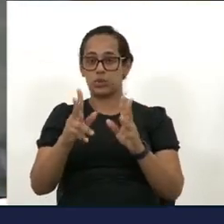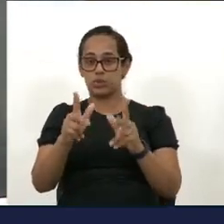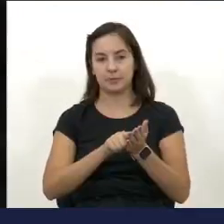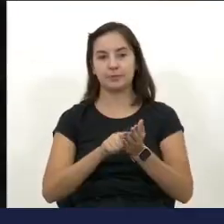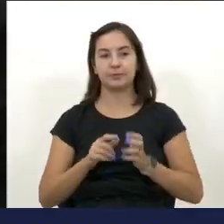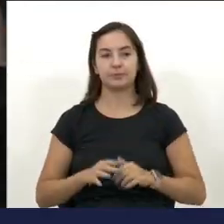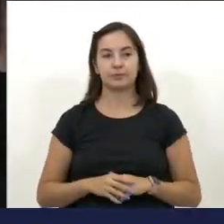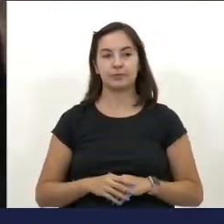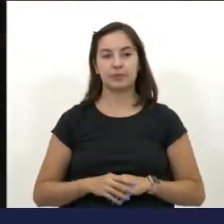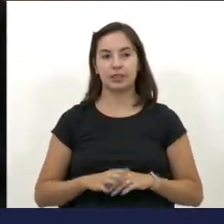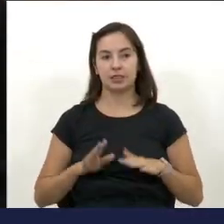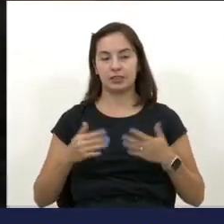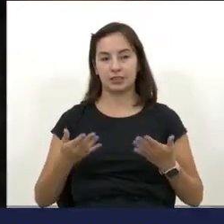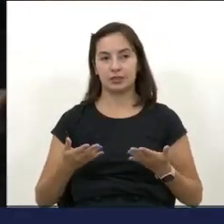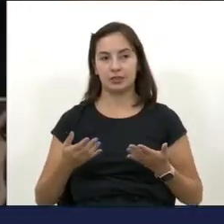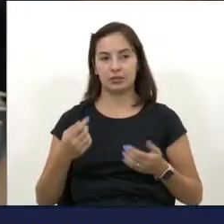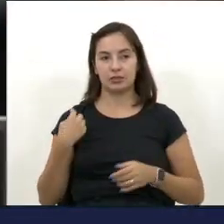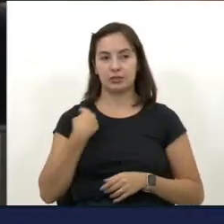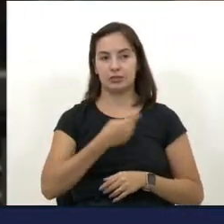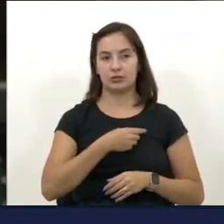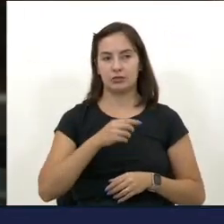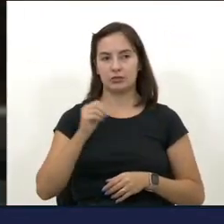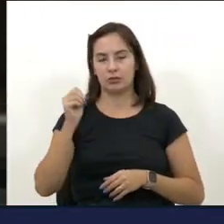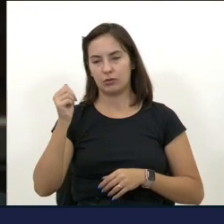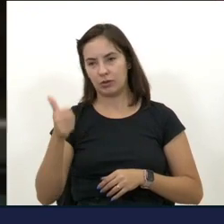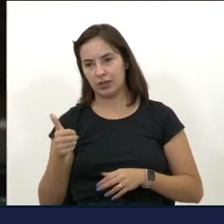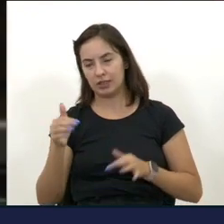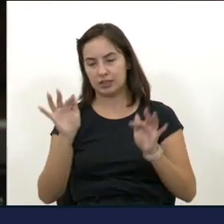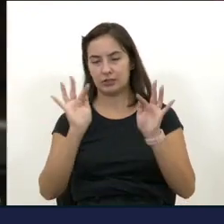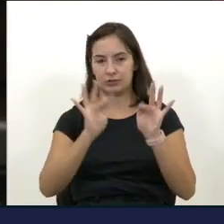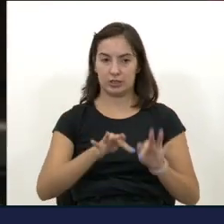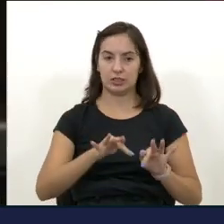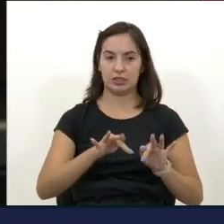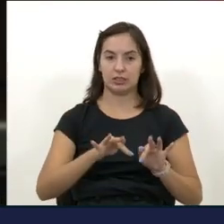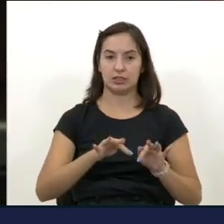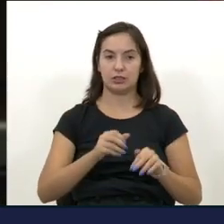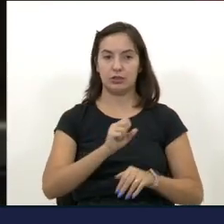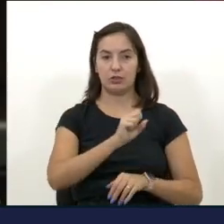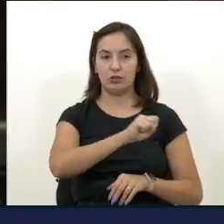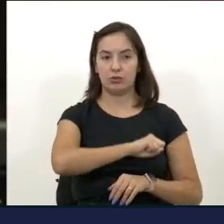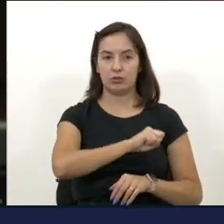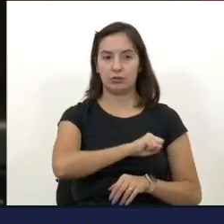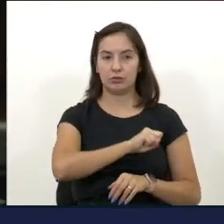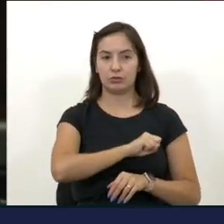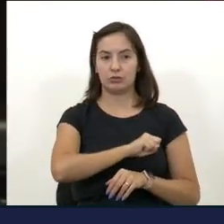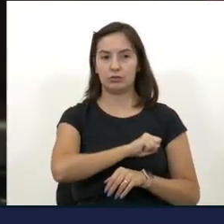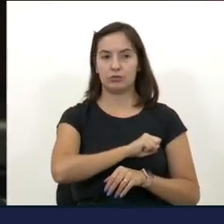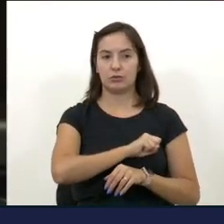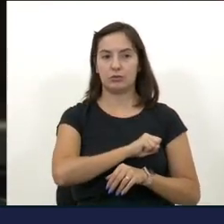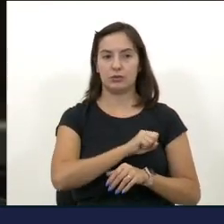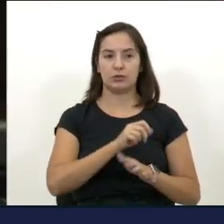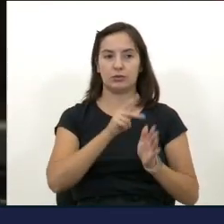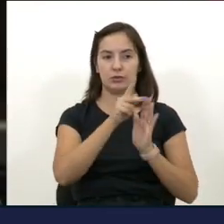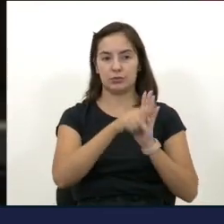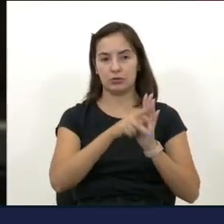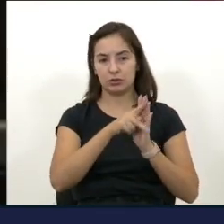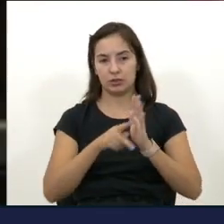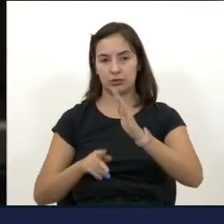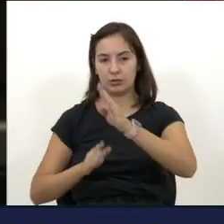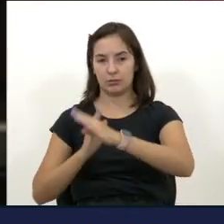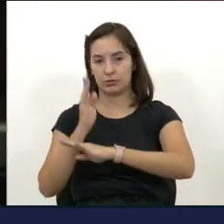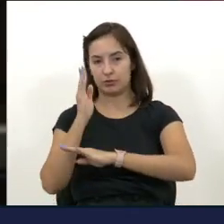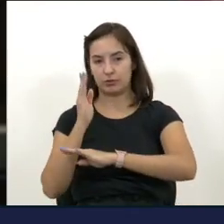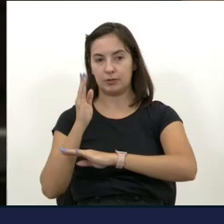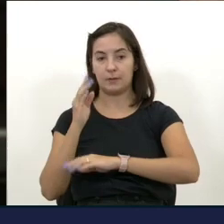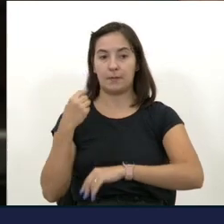leis aa vamos fechando os números né e com alguns projetos aprovados hoje eh a gente